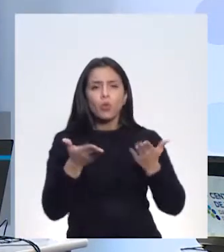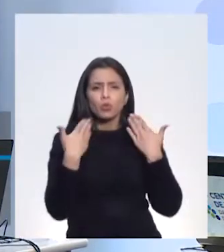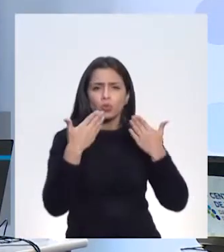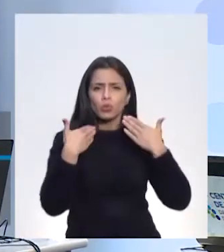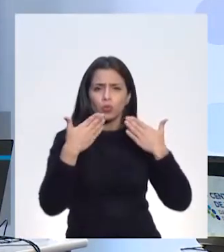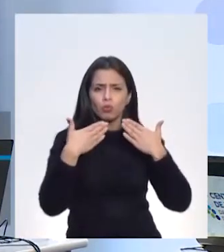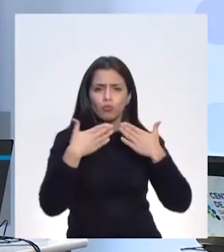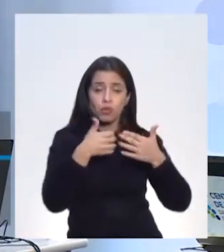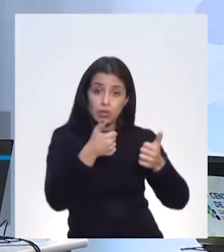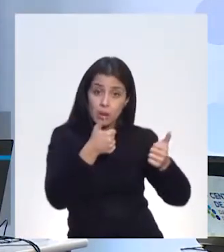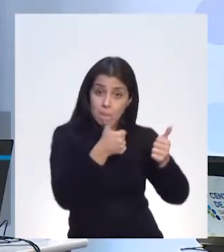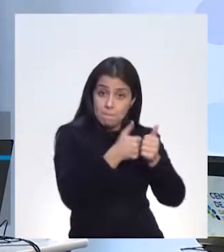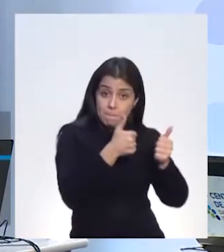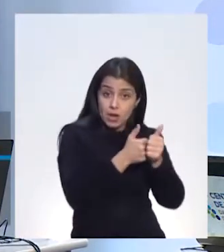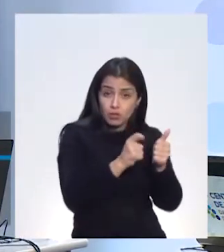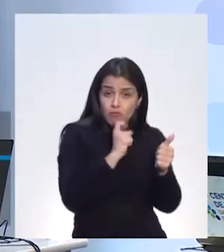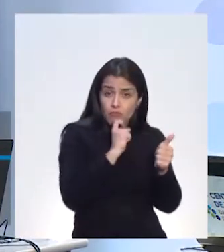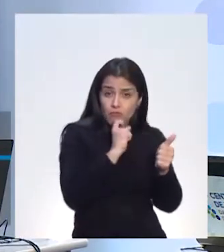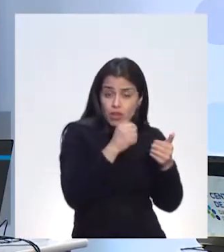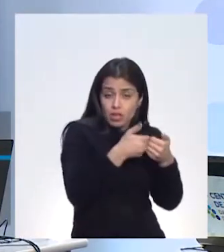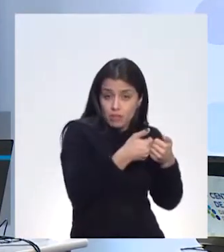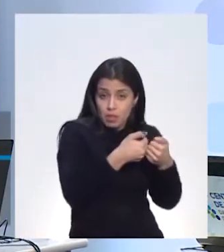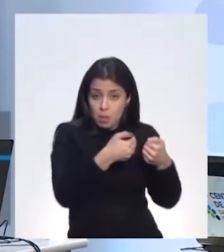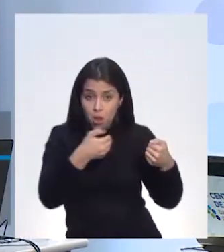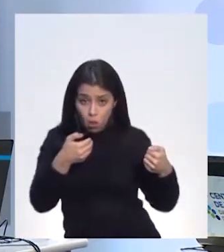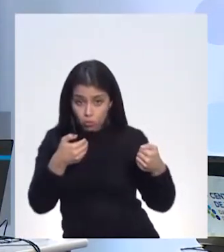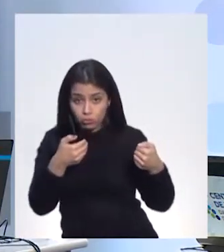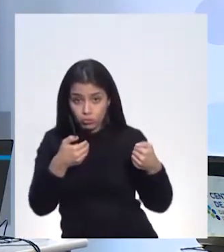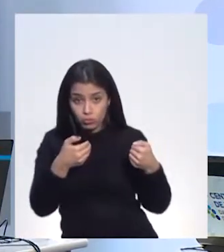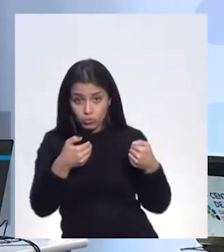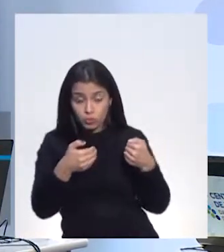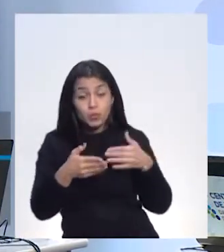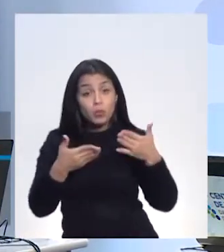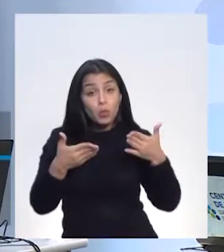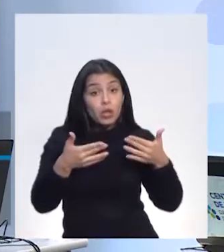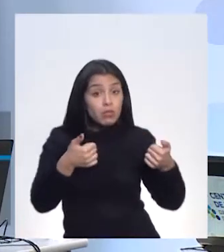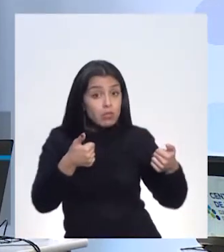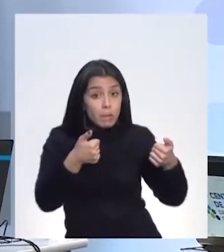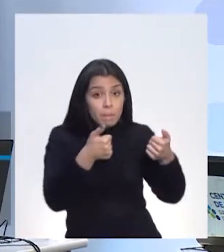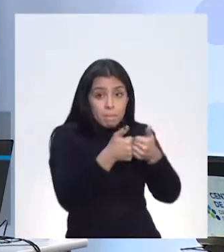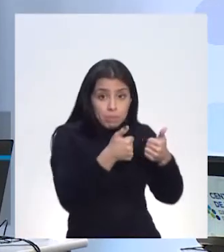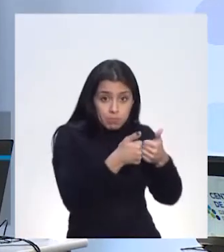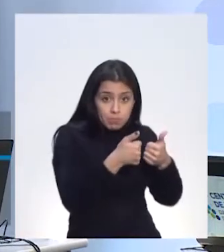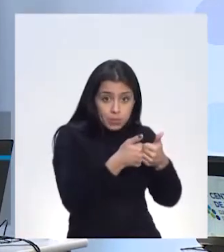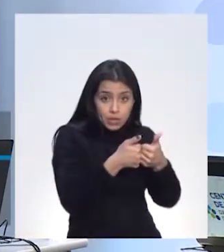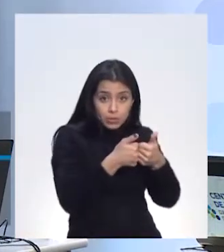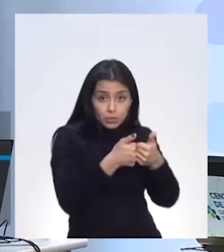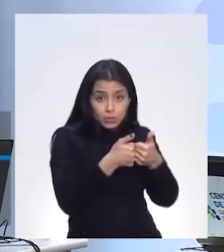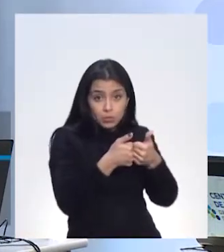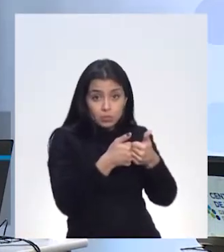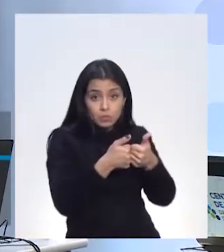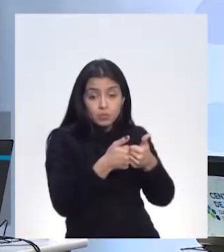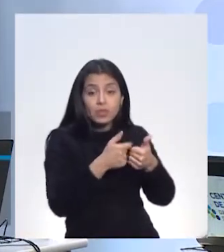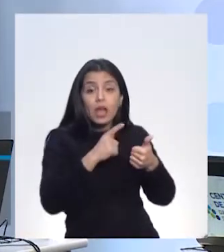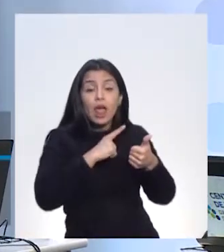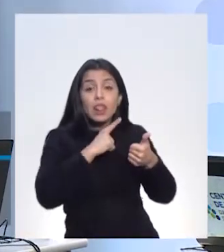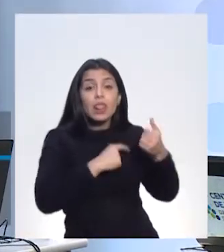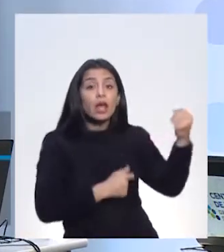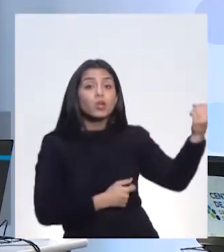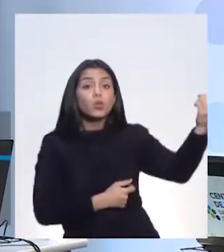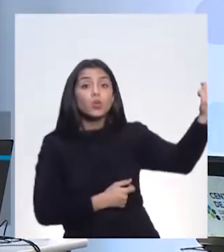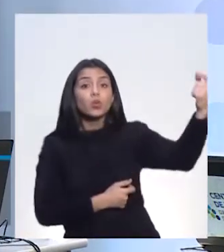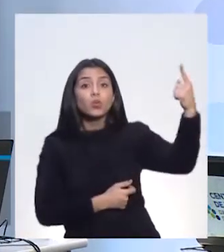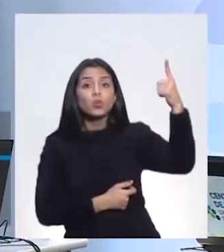mais perto e no inverno vai estar mais longe. Quando ele está mais perto, a luz do